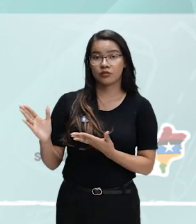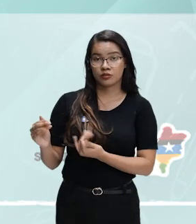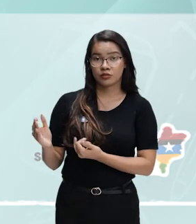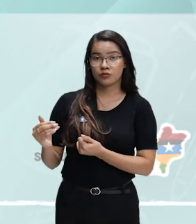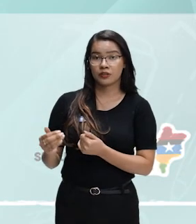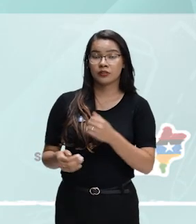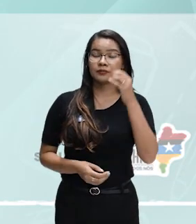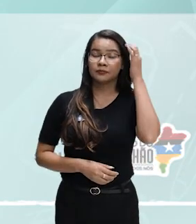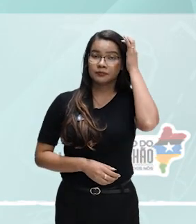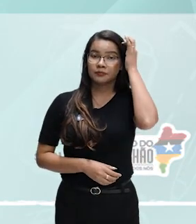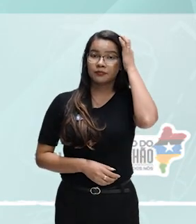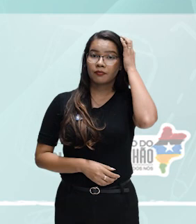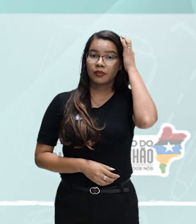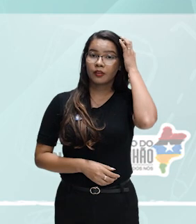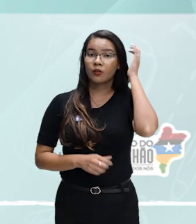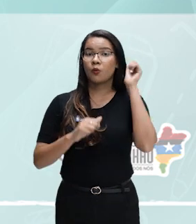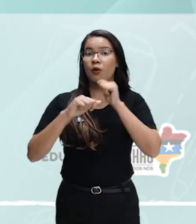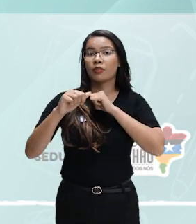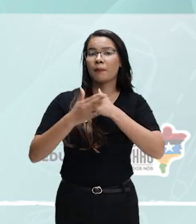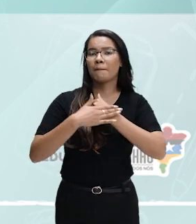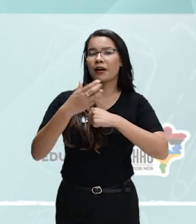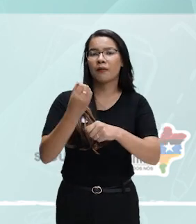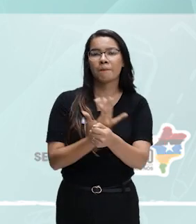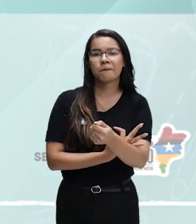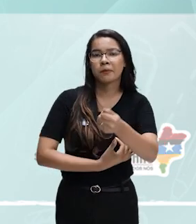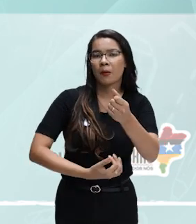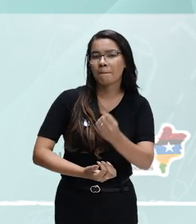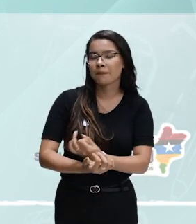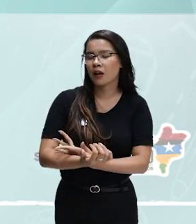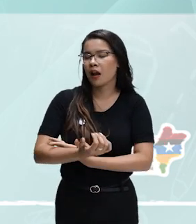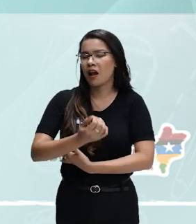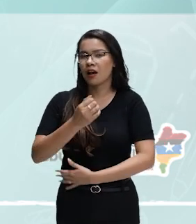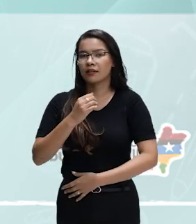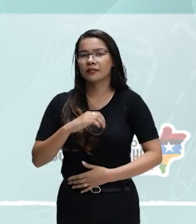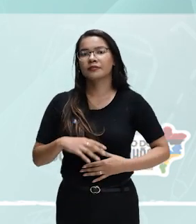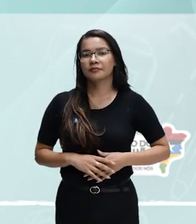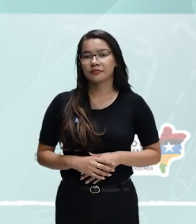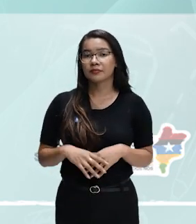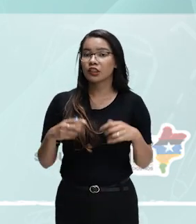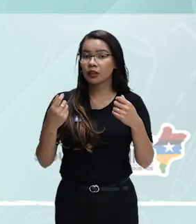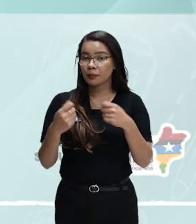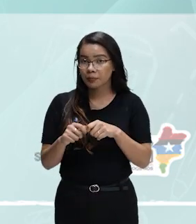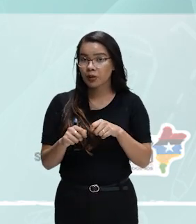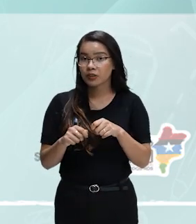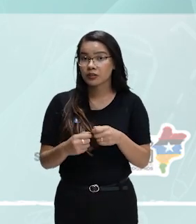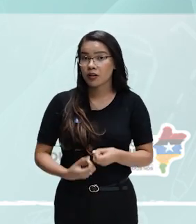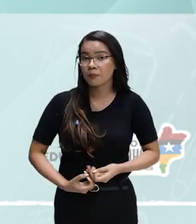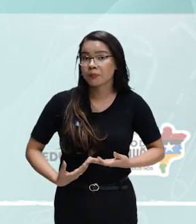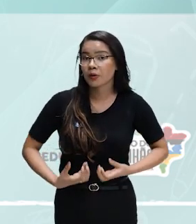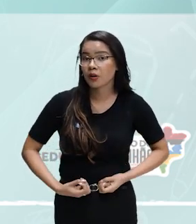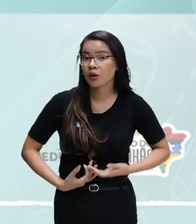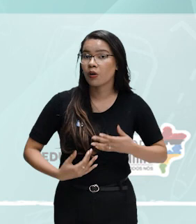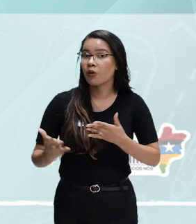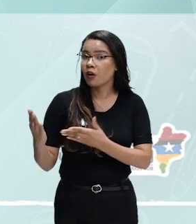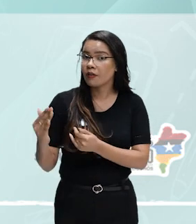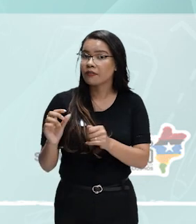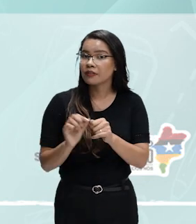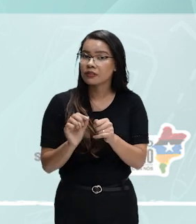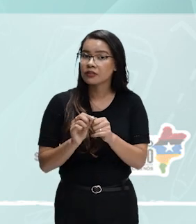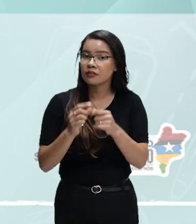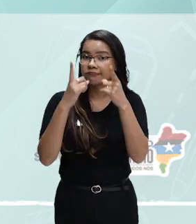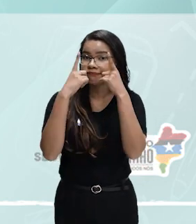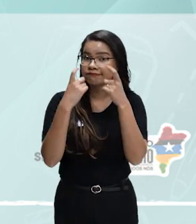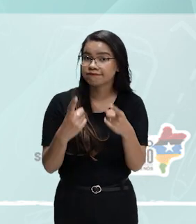juventude, né, esse ato mais aventureiro, mais desprendido, mais rebelde, que pode incitar os jovens a praticarem atos